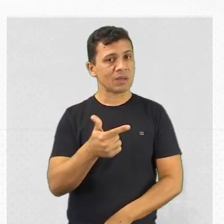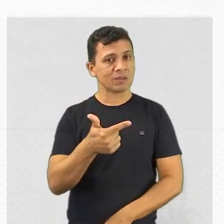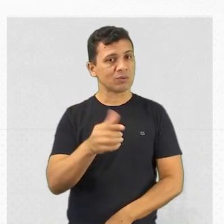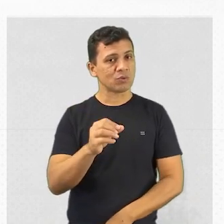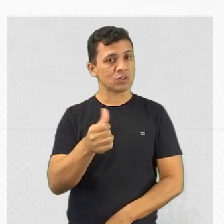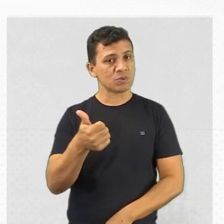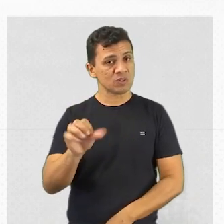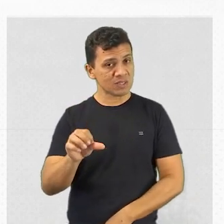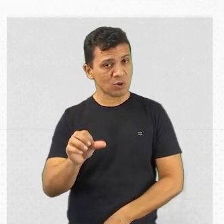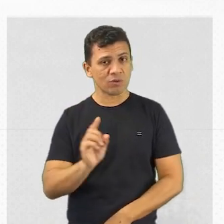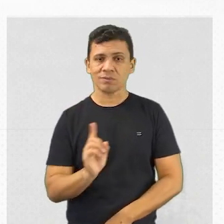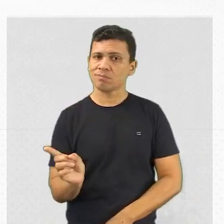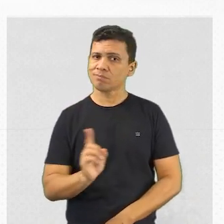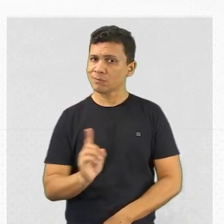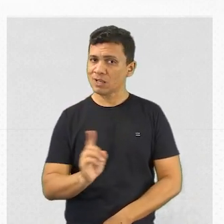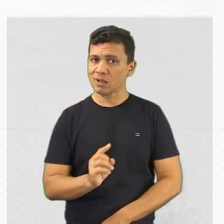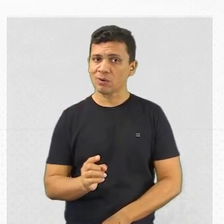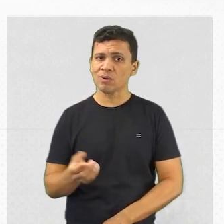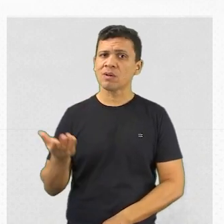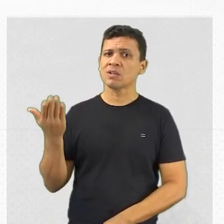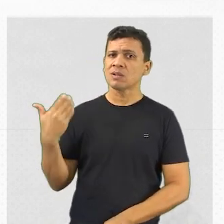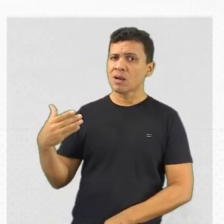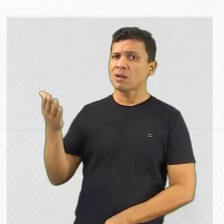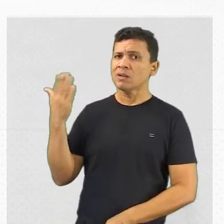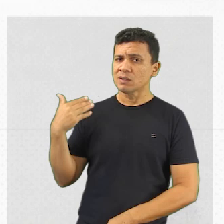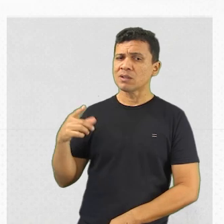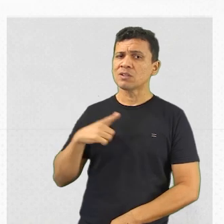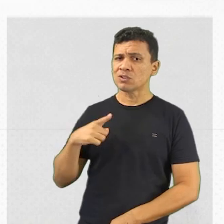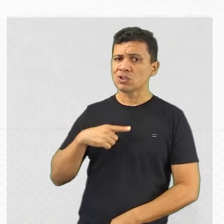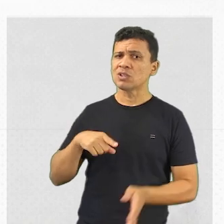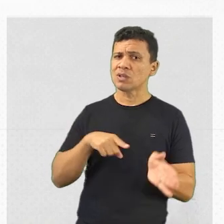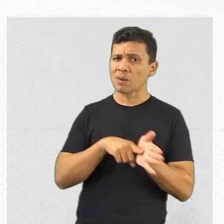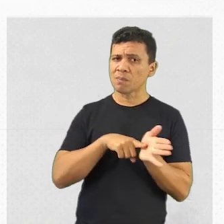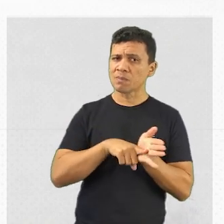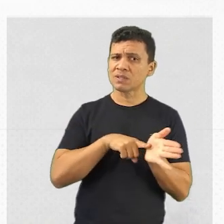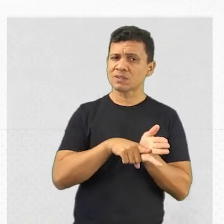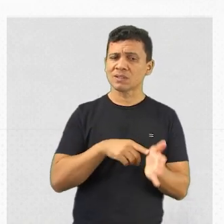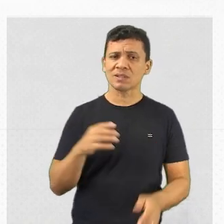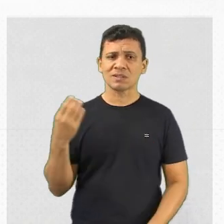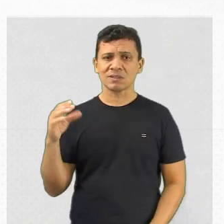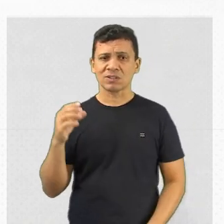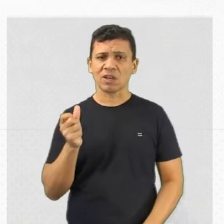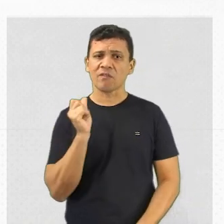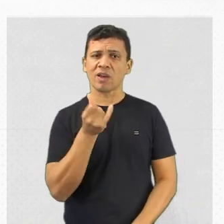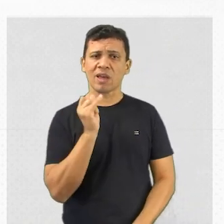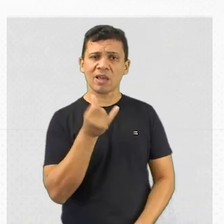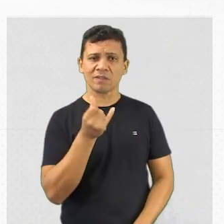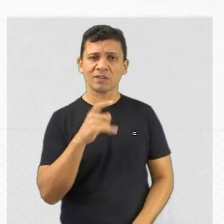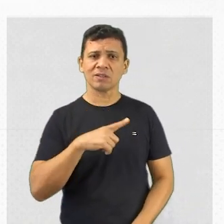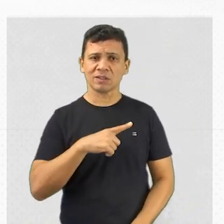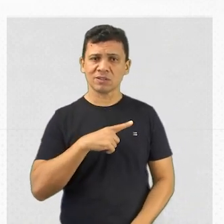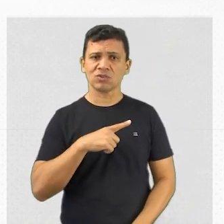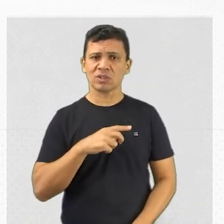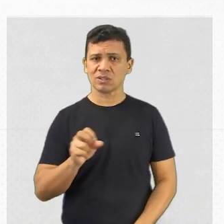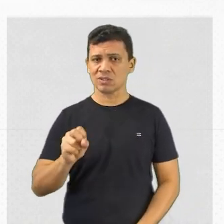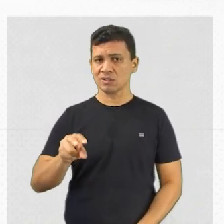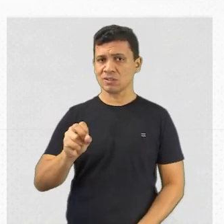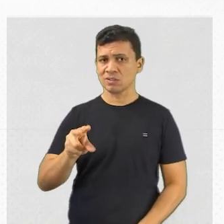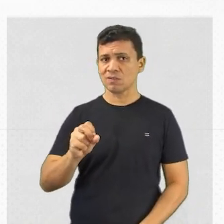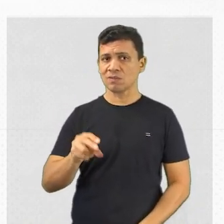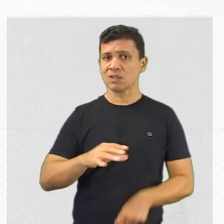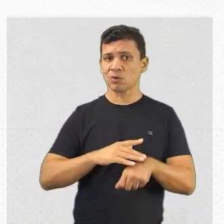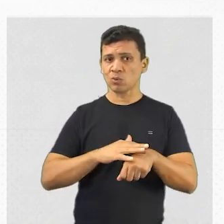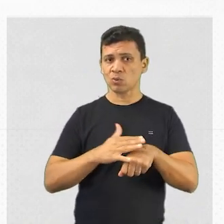nem em 2020, né? Já existiam aí artigos científicos relatando a existência deles, tá bom?